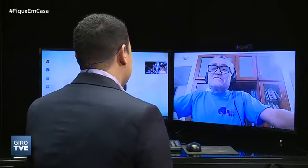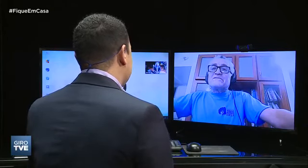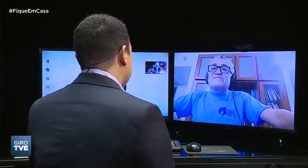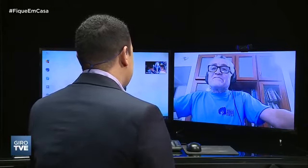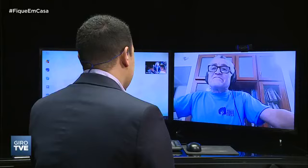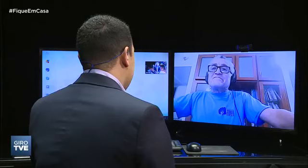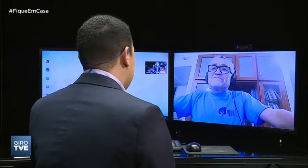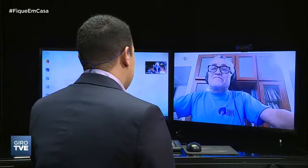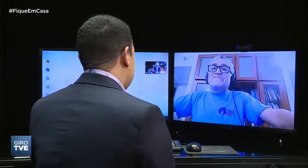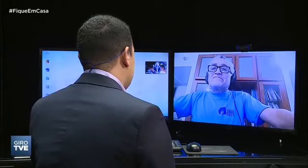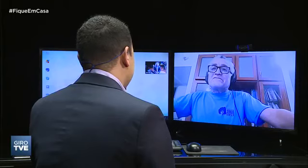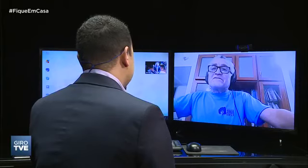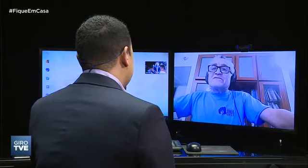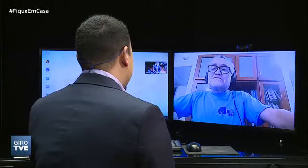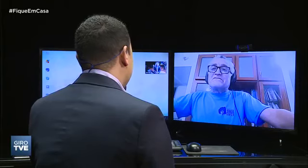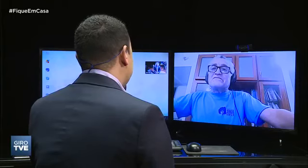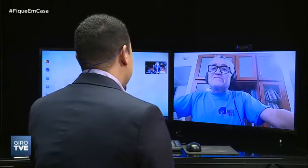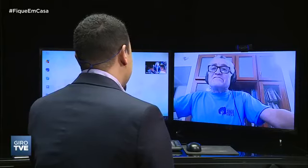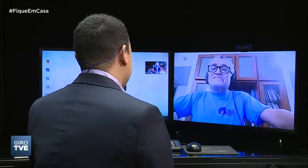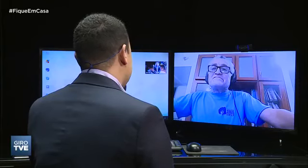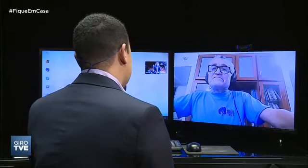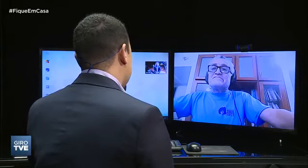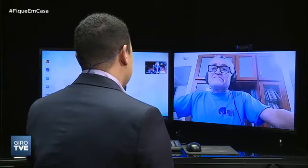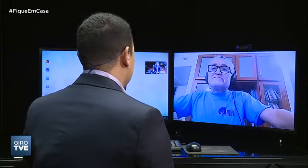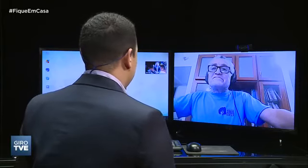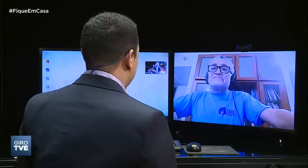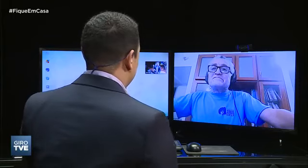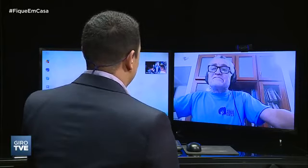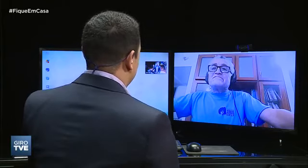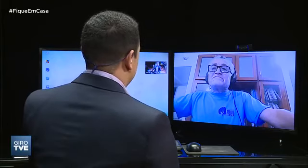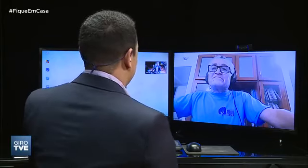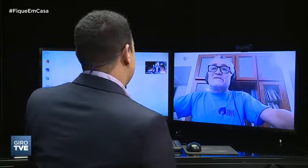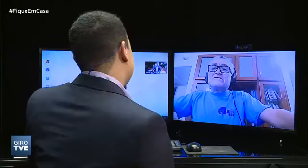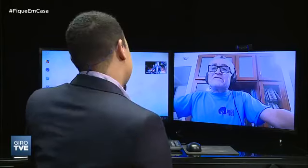do coronavírus, as apresentações feitas de casa, Gilson?